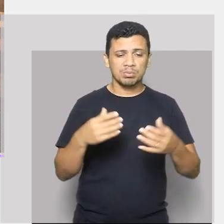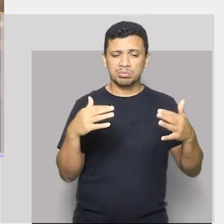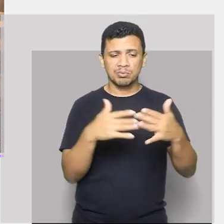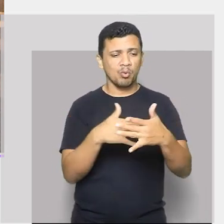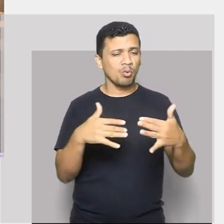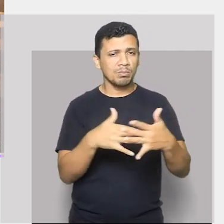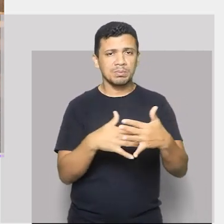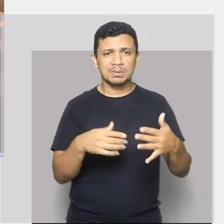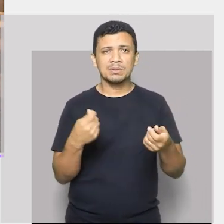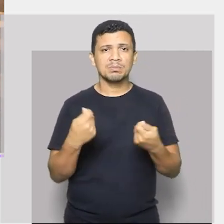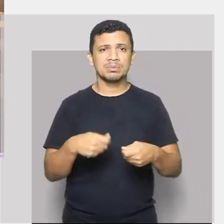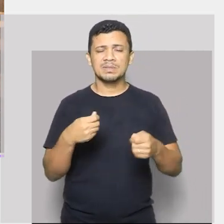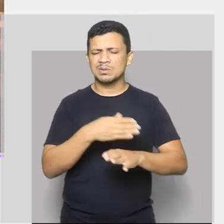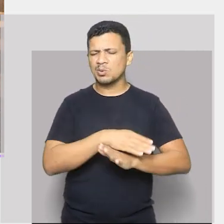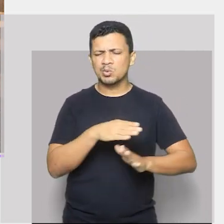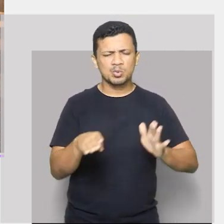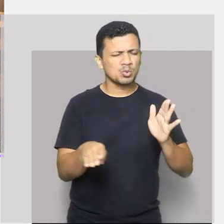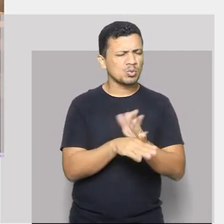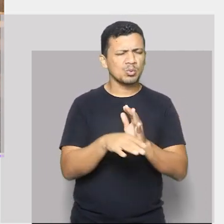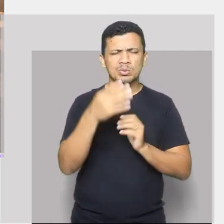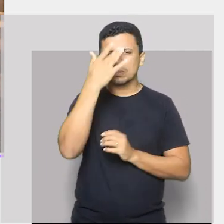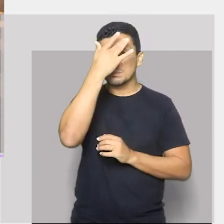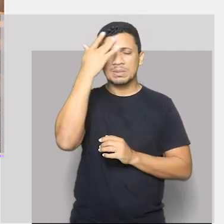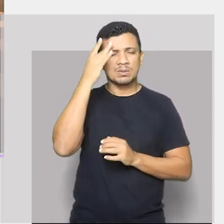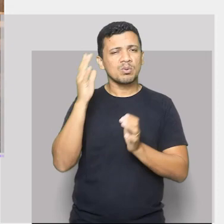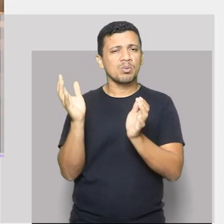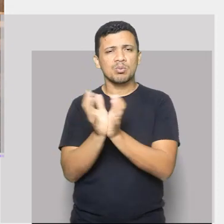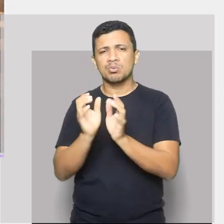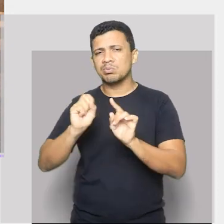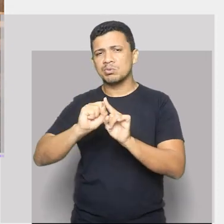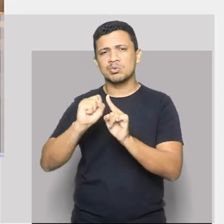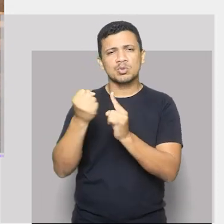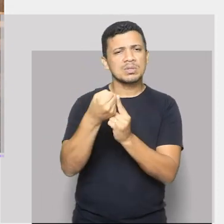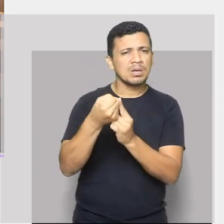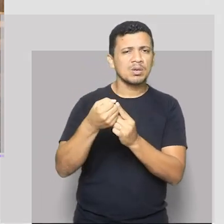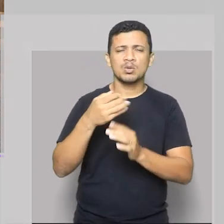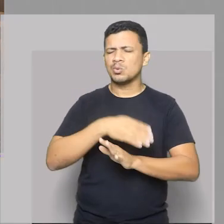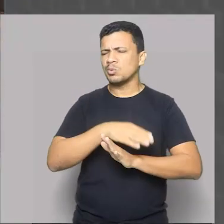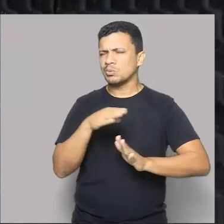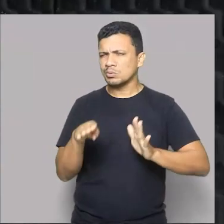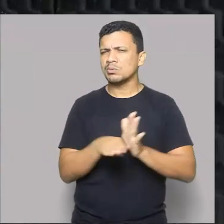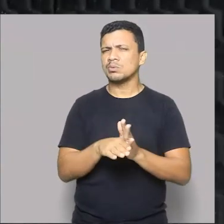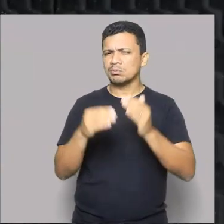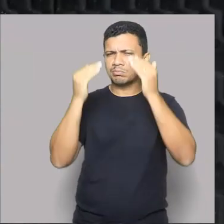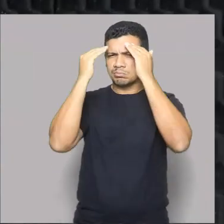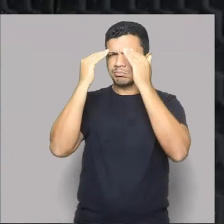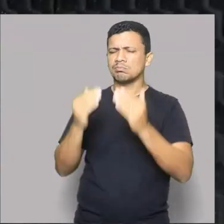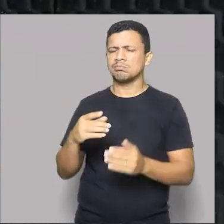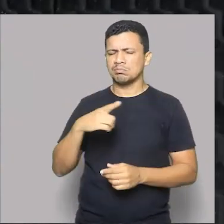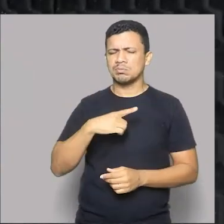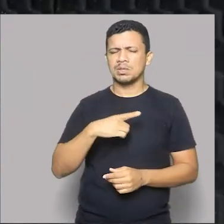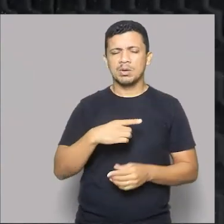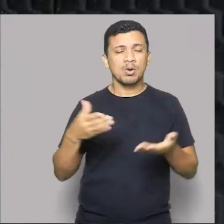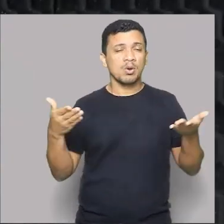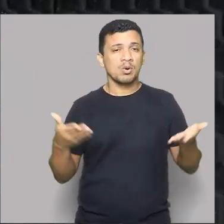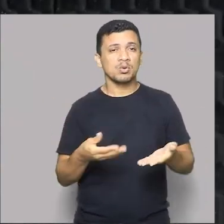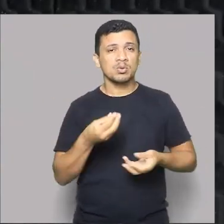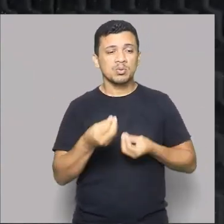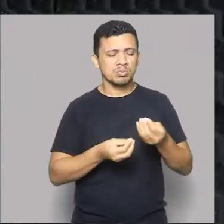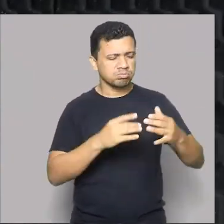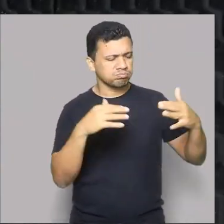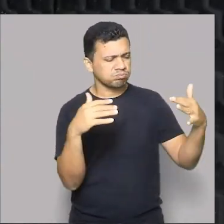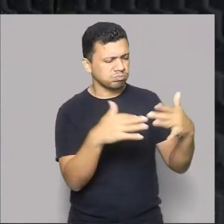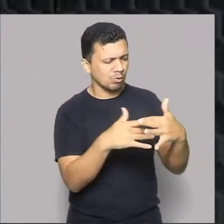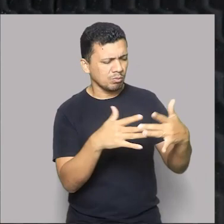os níveis, todas as classes sociais, todas as partes de uma sociedade. Então, hoje, pensar no design